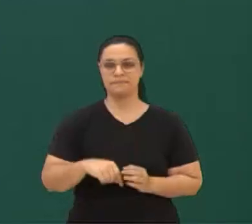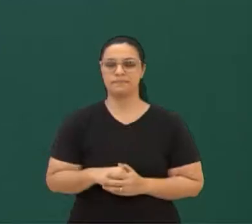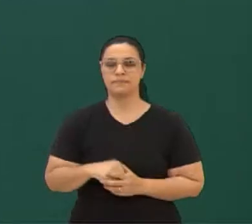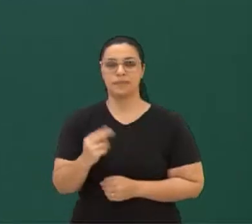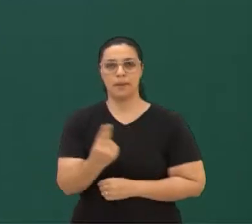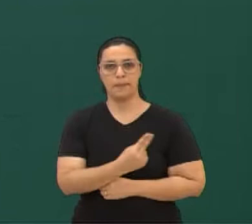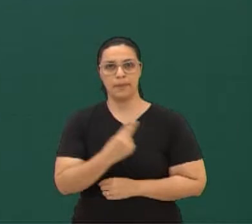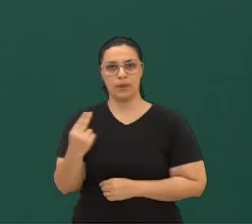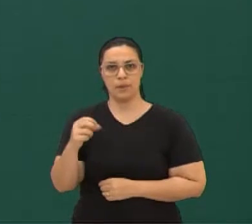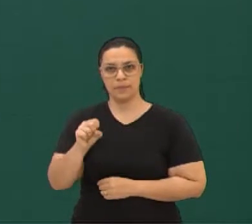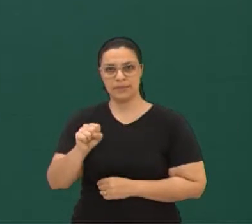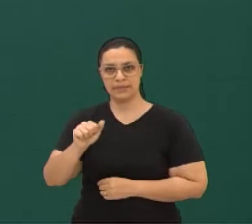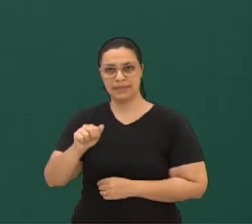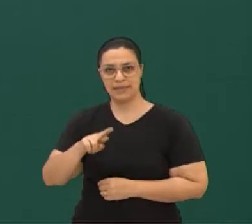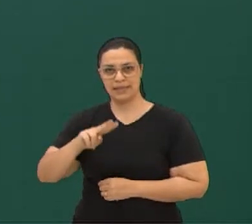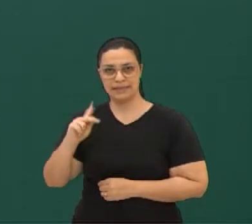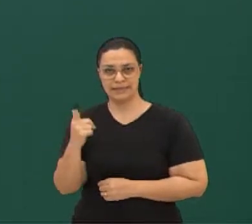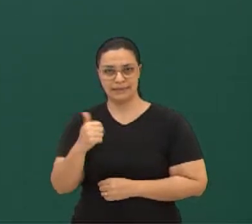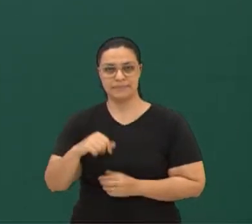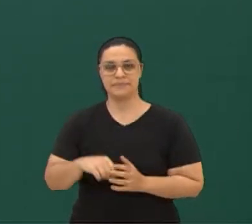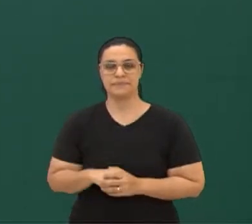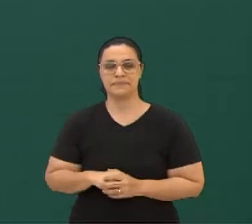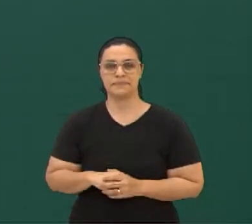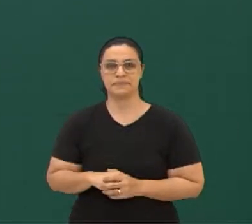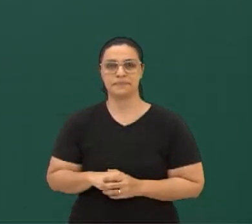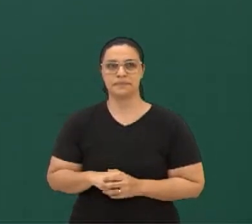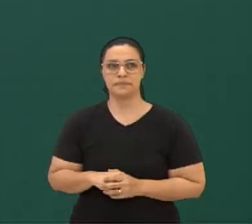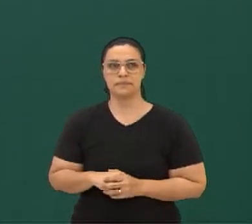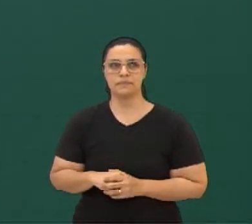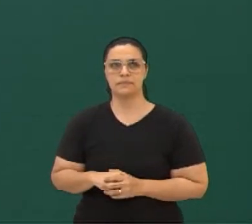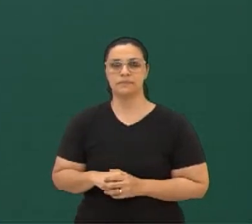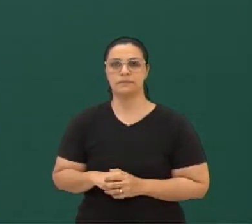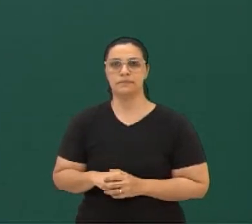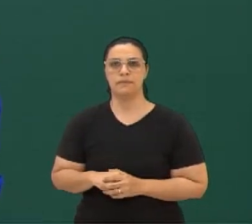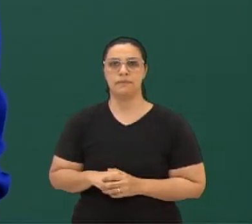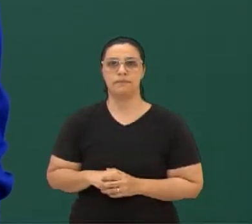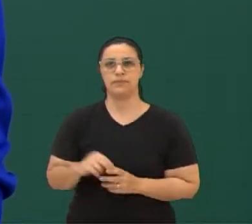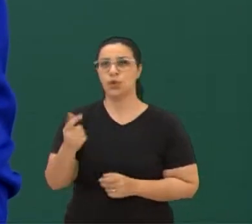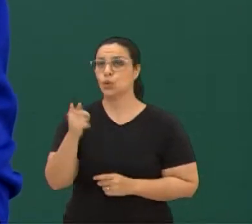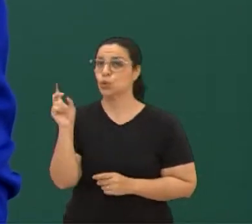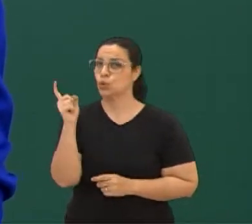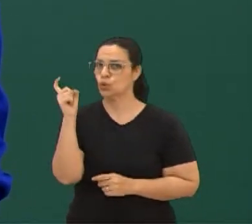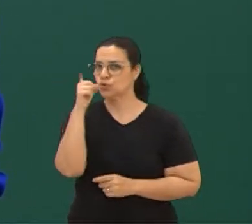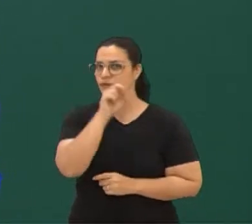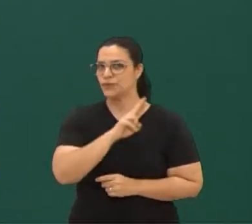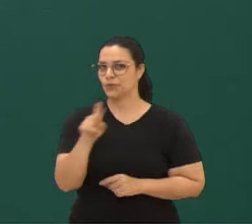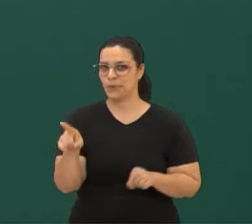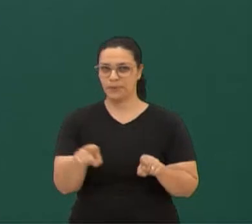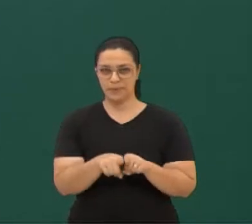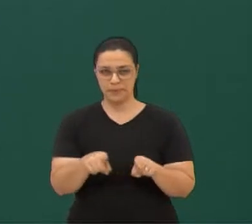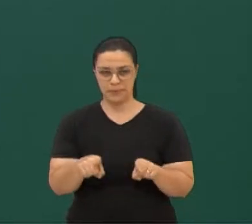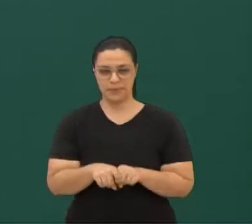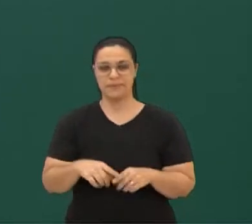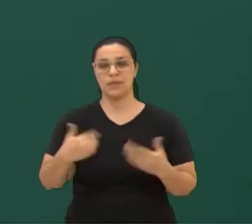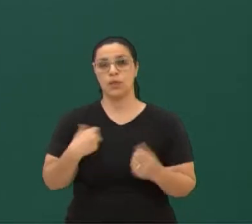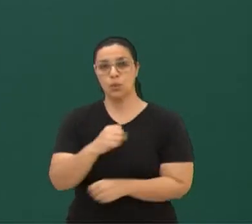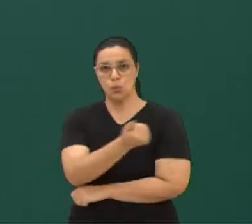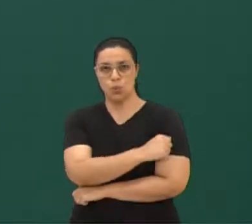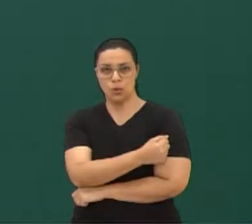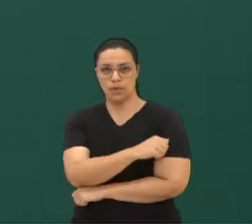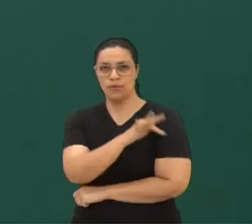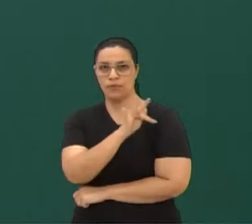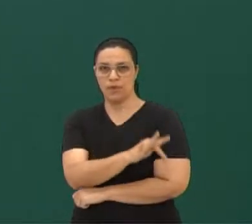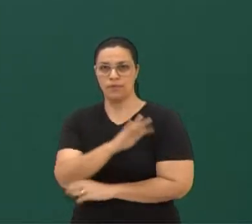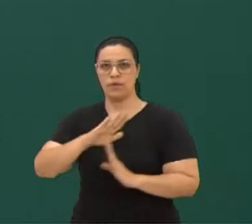meu nome é o pasqualeto é Rolim deve ser assim que fala desculpa se eu falei errado estuda no 8º